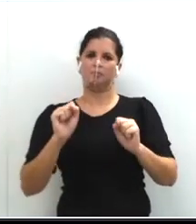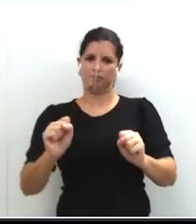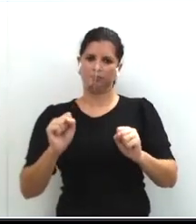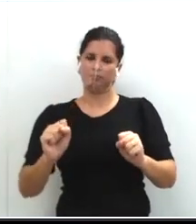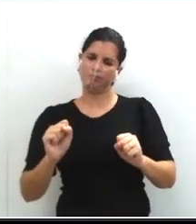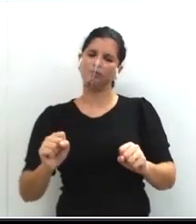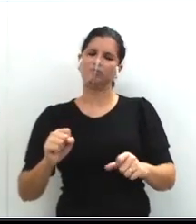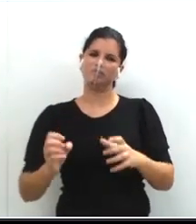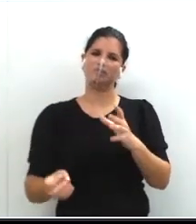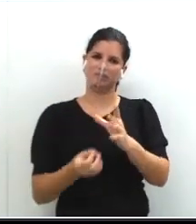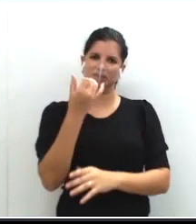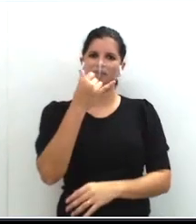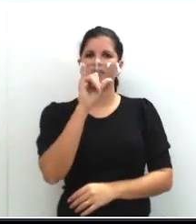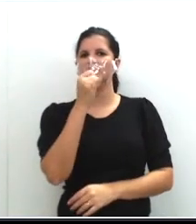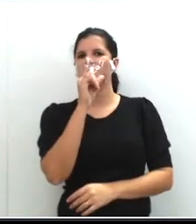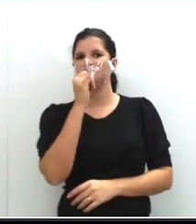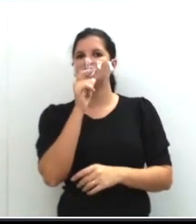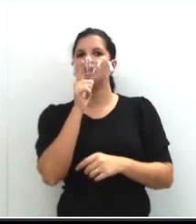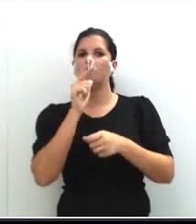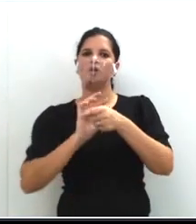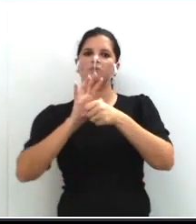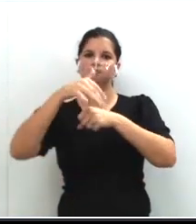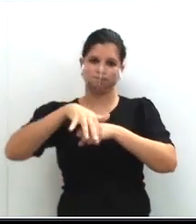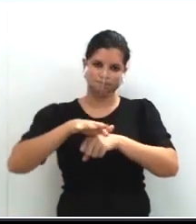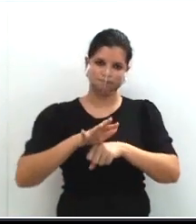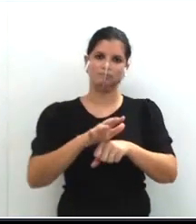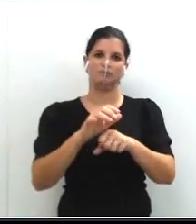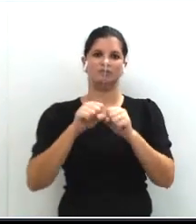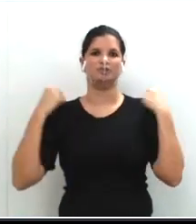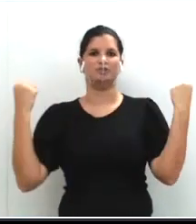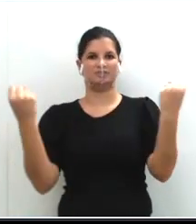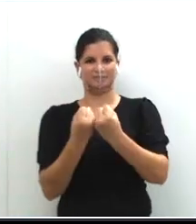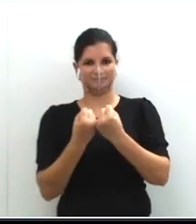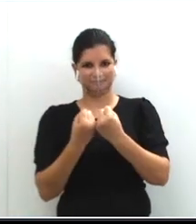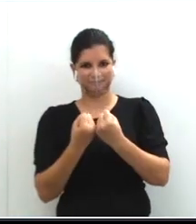que podem gerar energia elétrica para